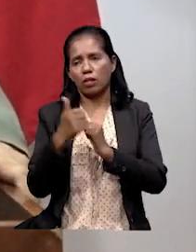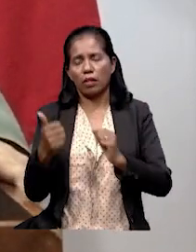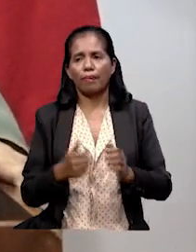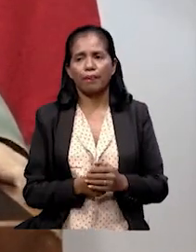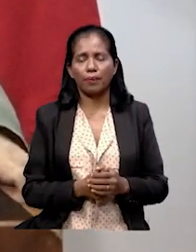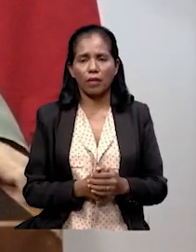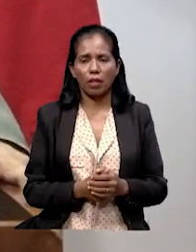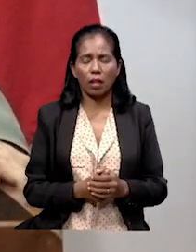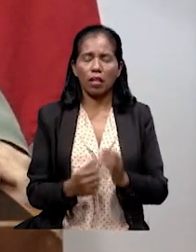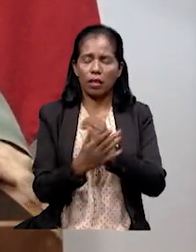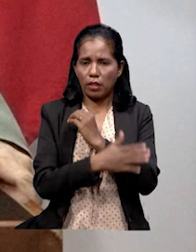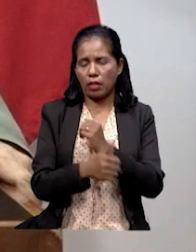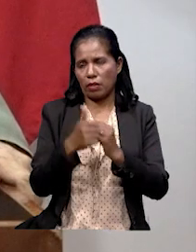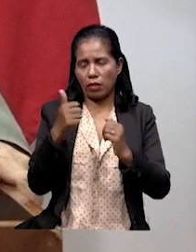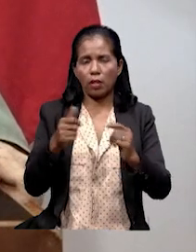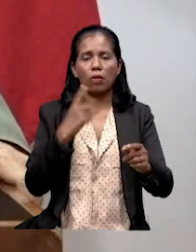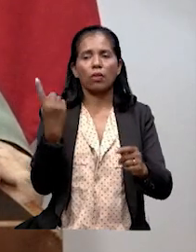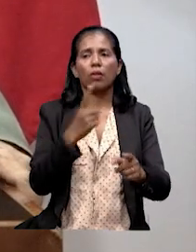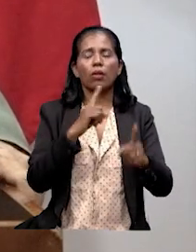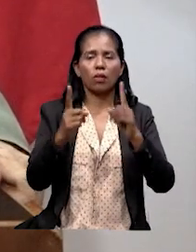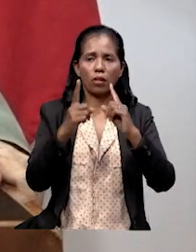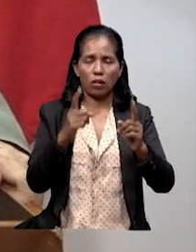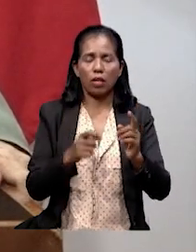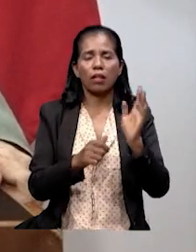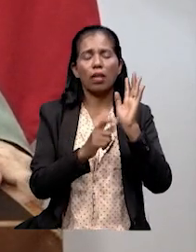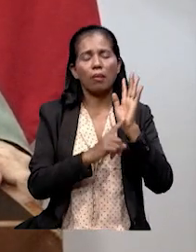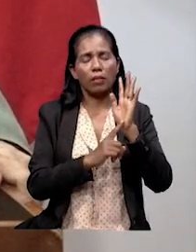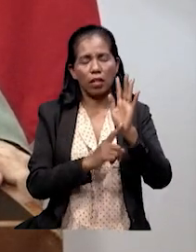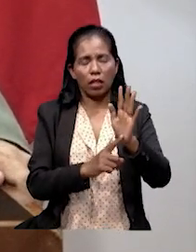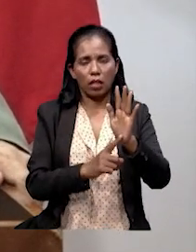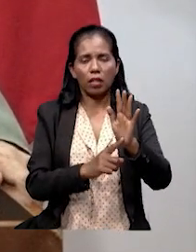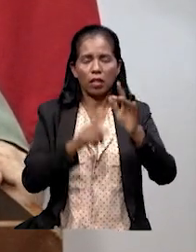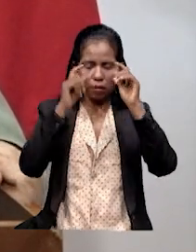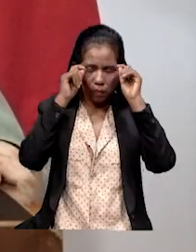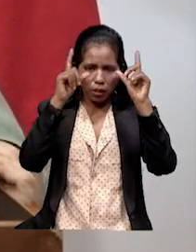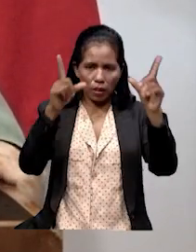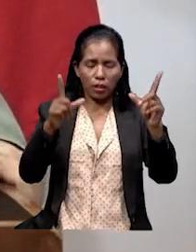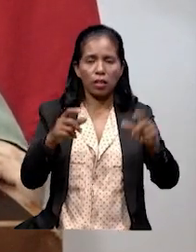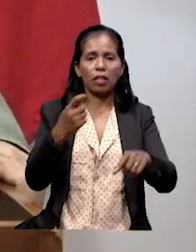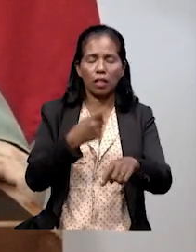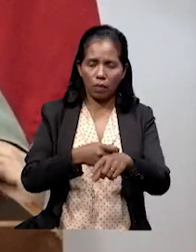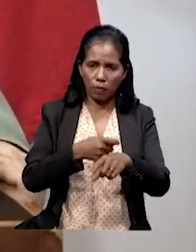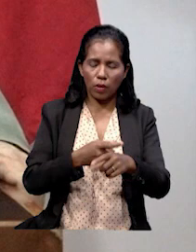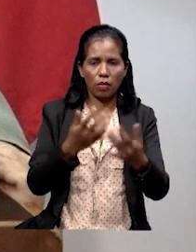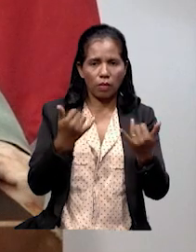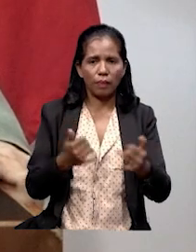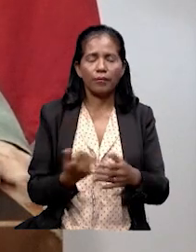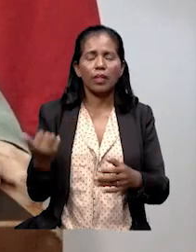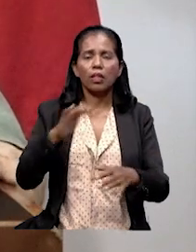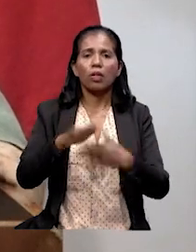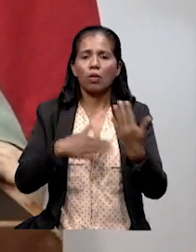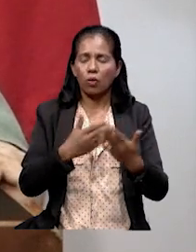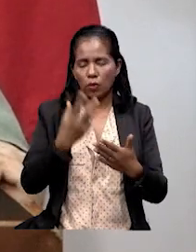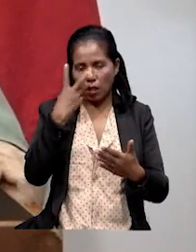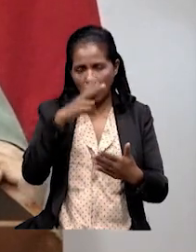Bilateral balão, só para colia deit, update deit com a situação de Timor-Leste e a Sira Totuare,